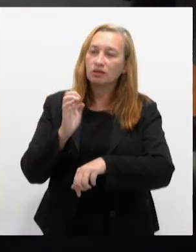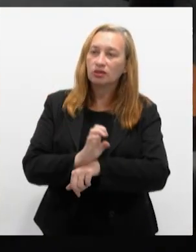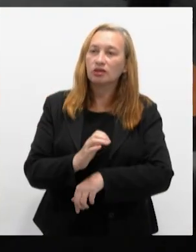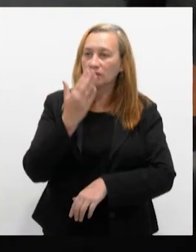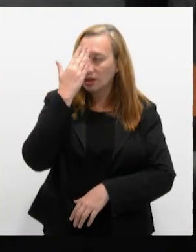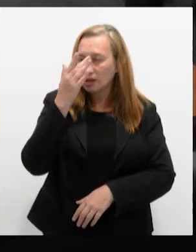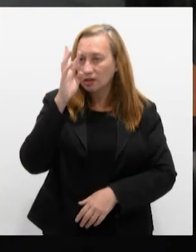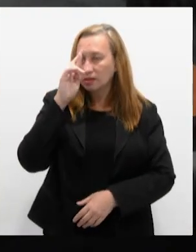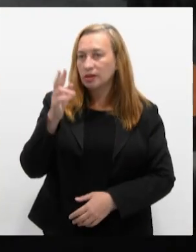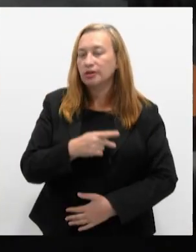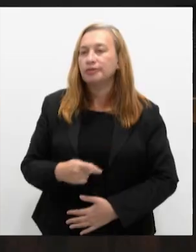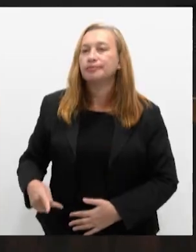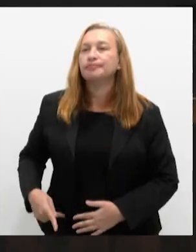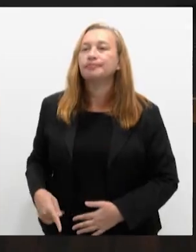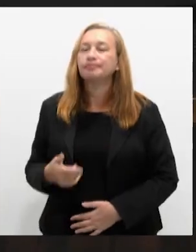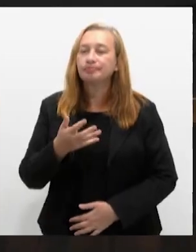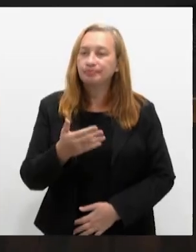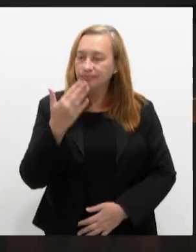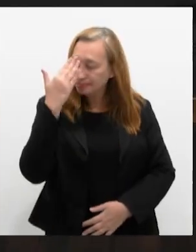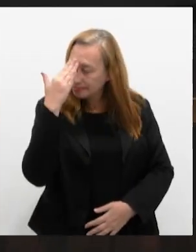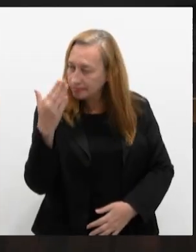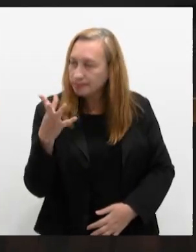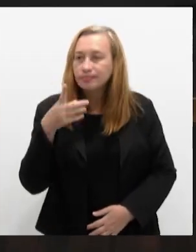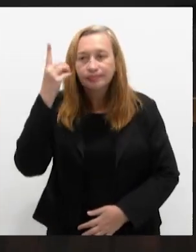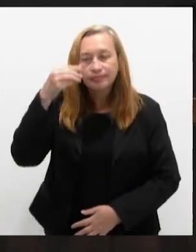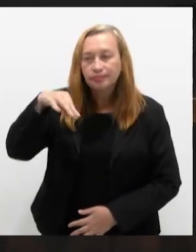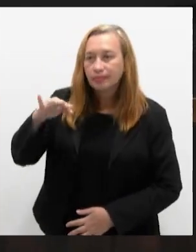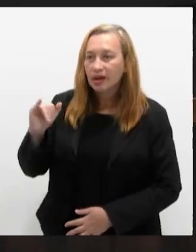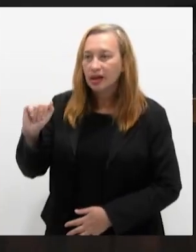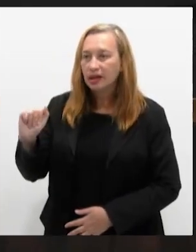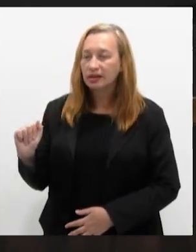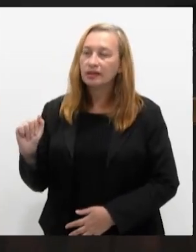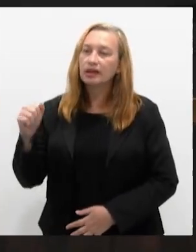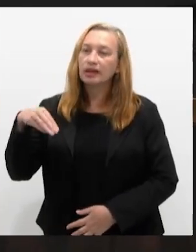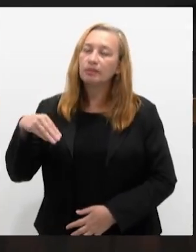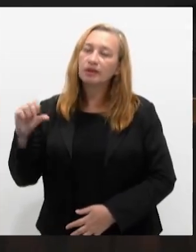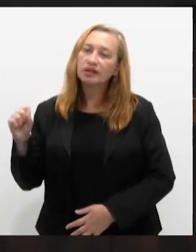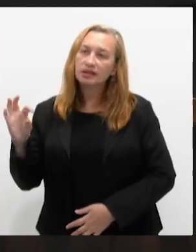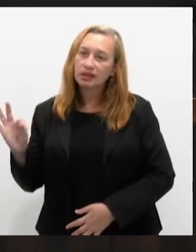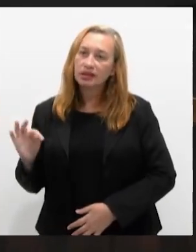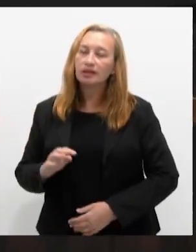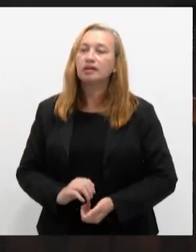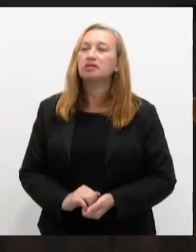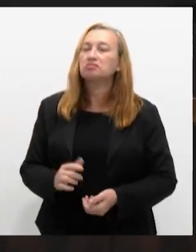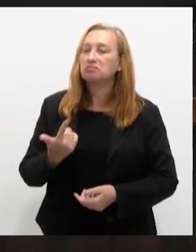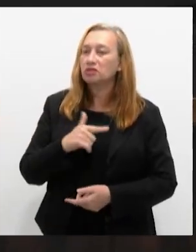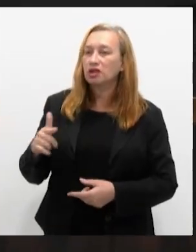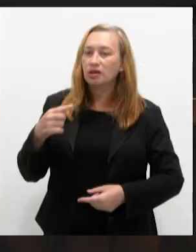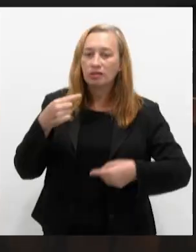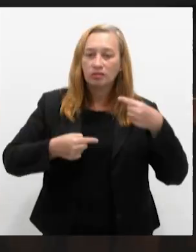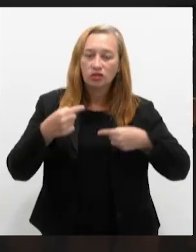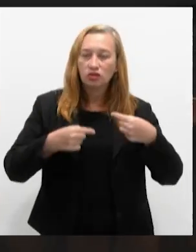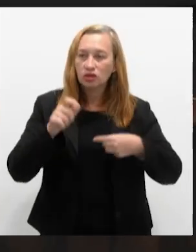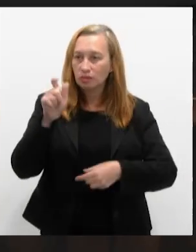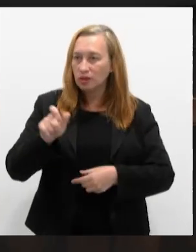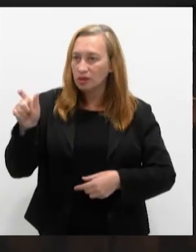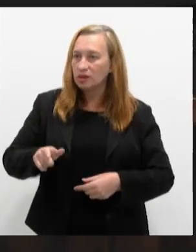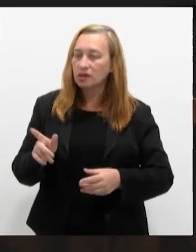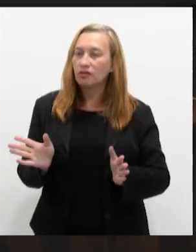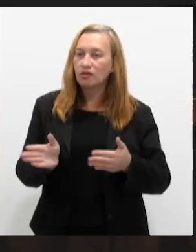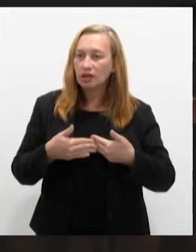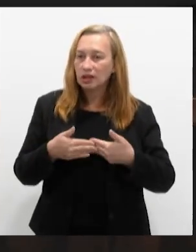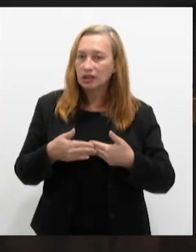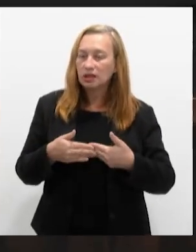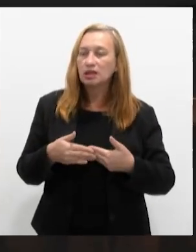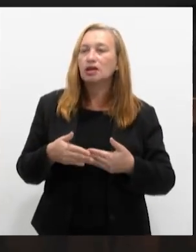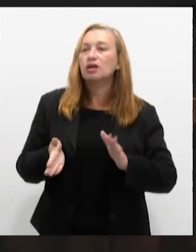Eu que agradeço, deputada Marina do MST, Não havendo mais quem queira discutir, encerrada a